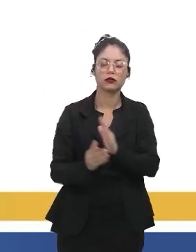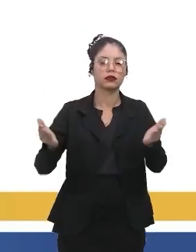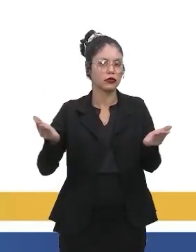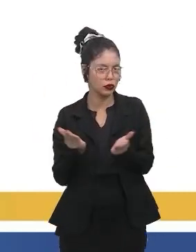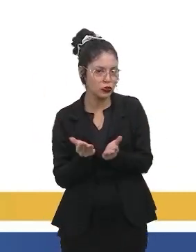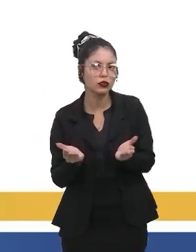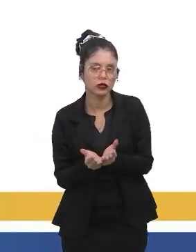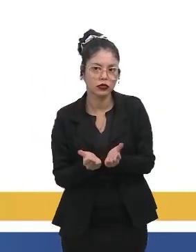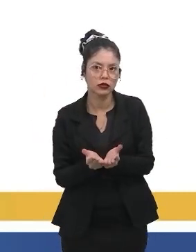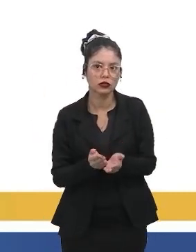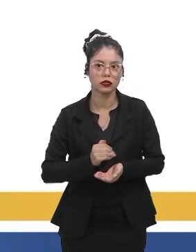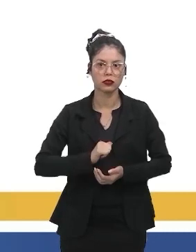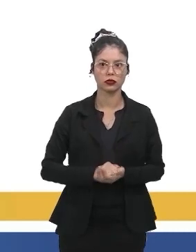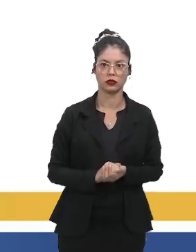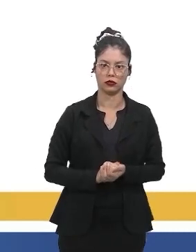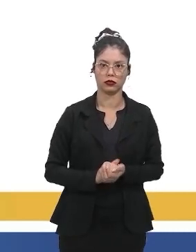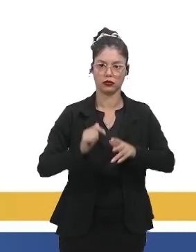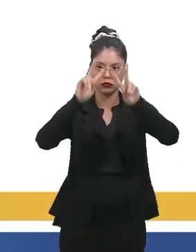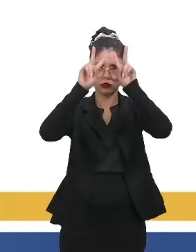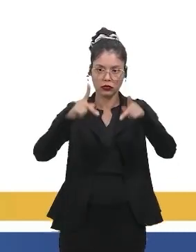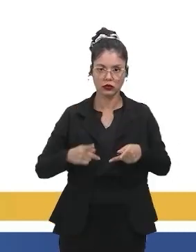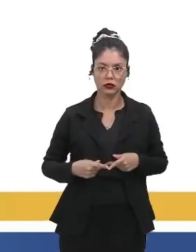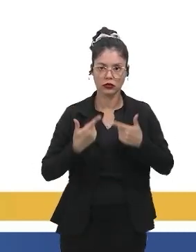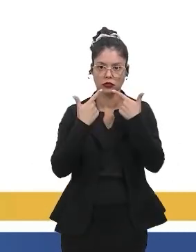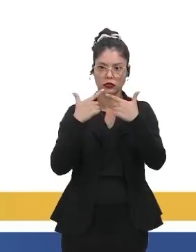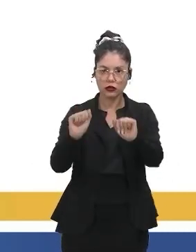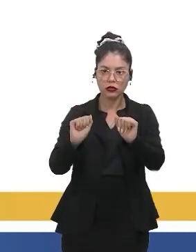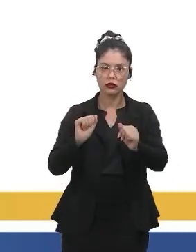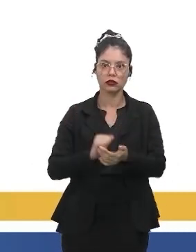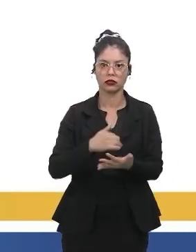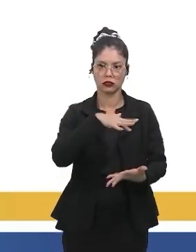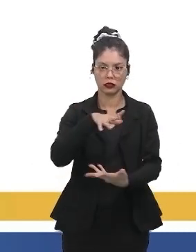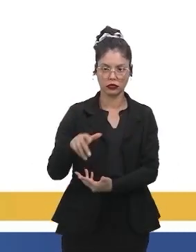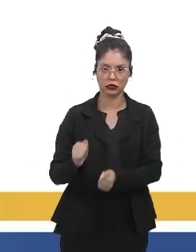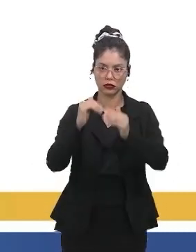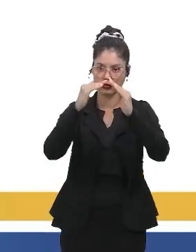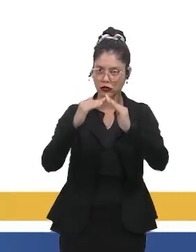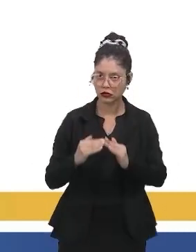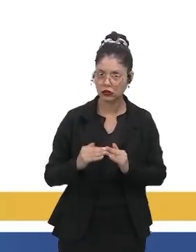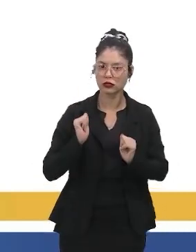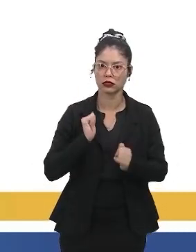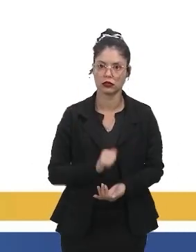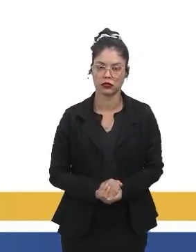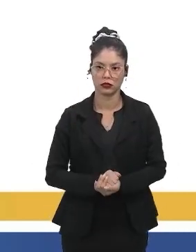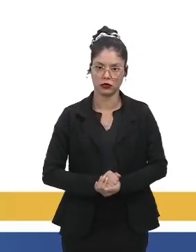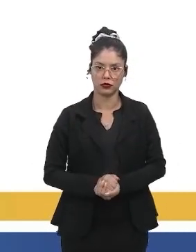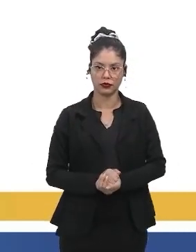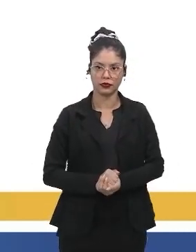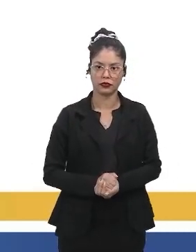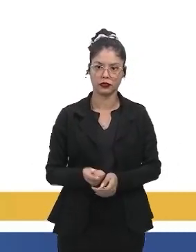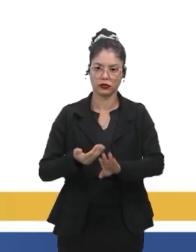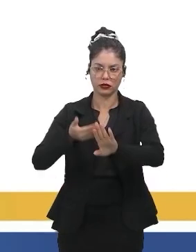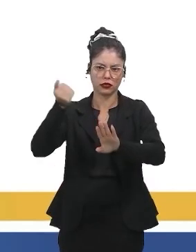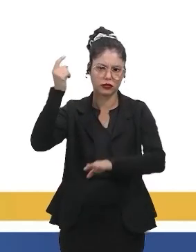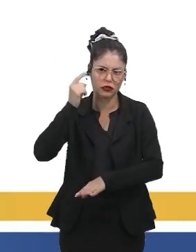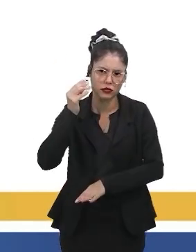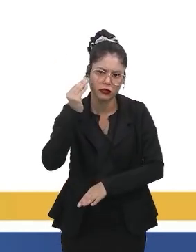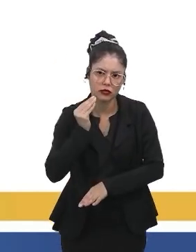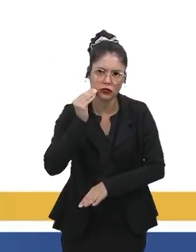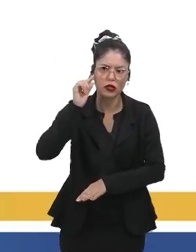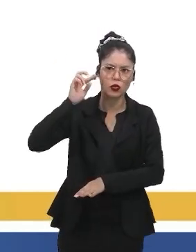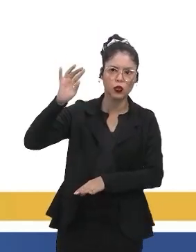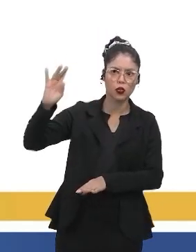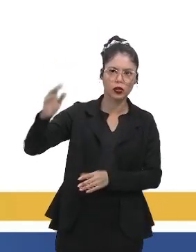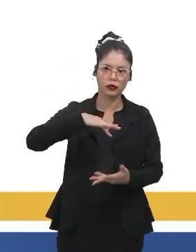das fundadas no cristianismo. Como humanos, a linguagem é o mundo que habitamos. Basta tentar imaginar